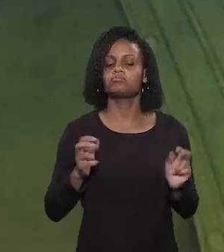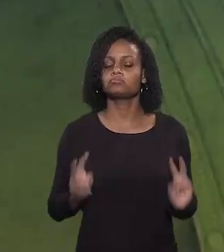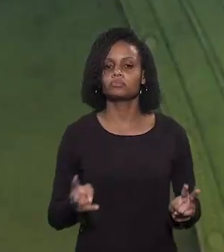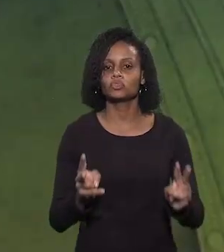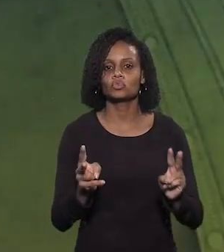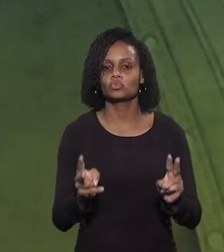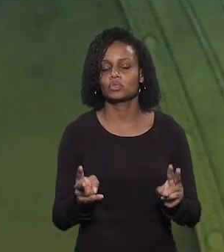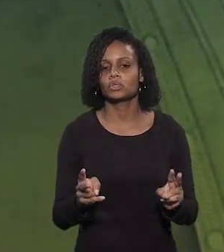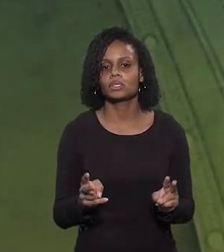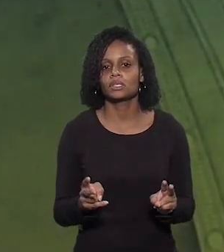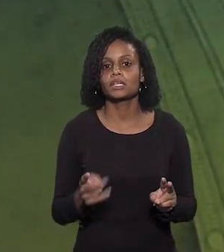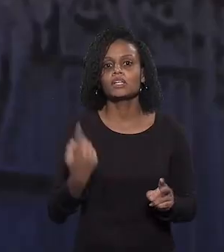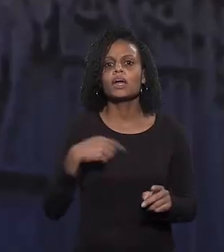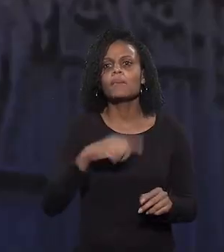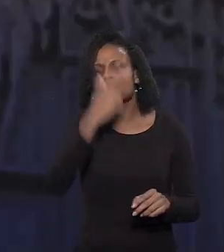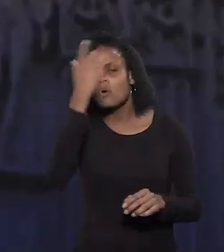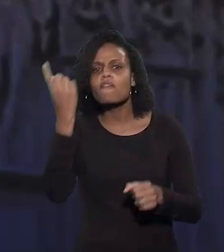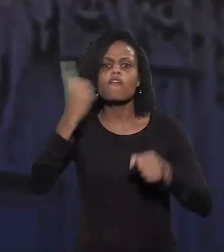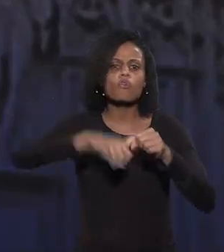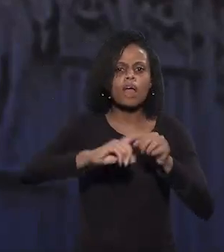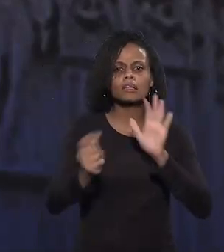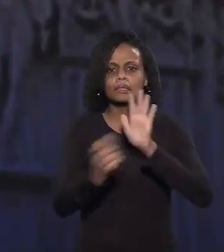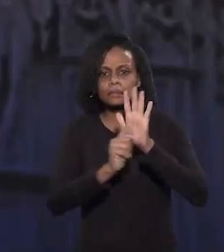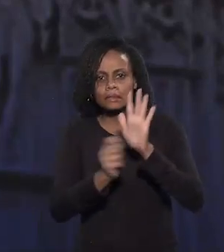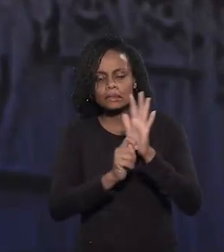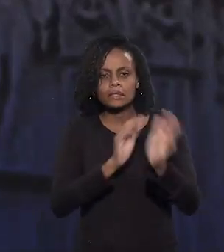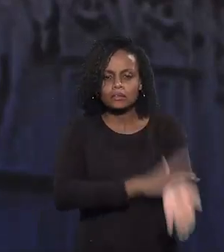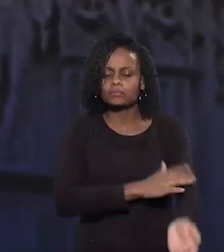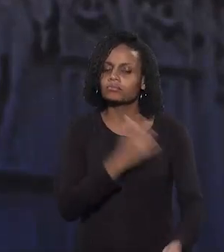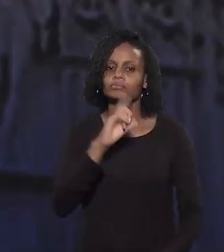Muito alto. Não temos números de recaídas, né?